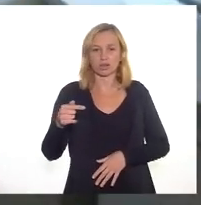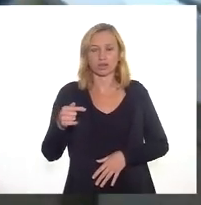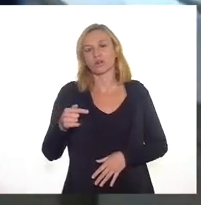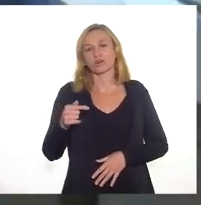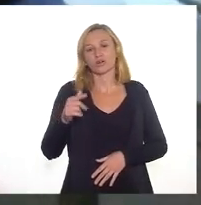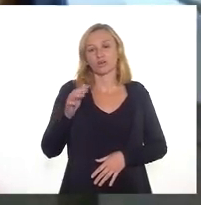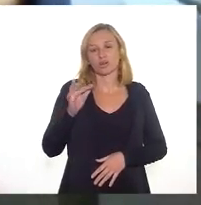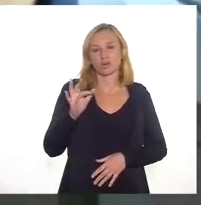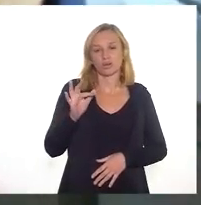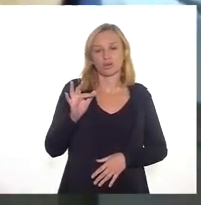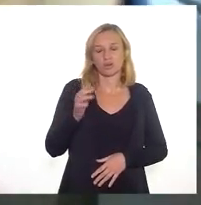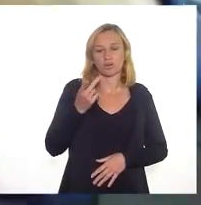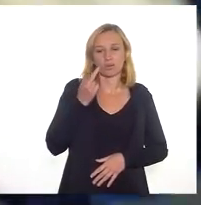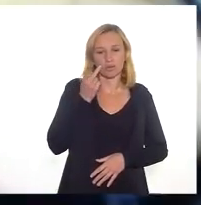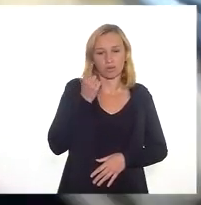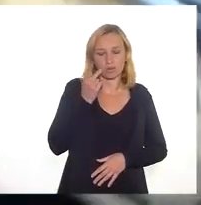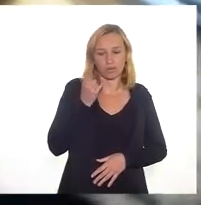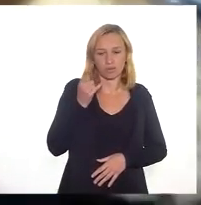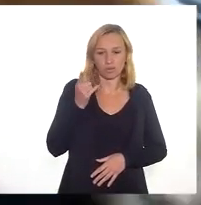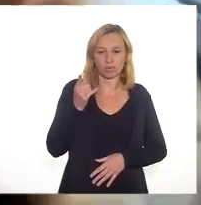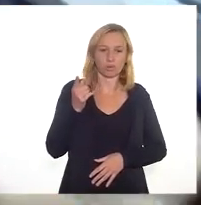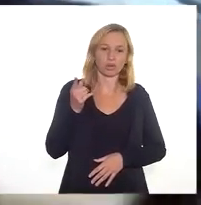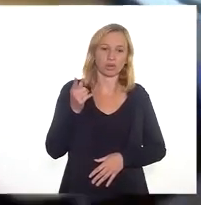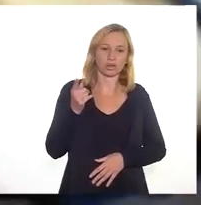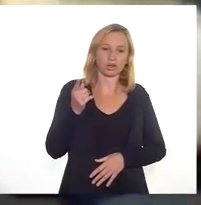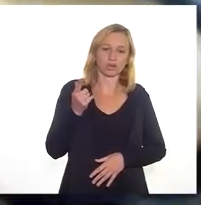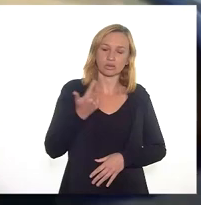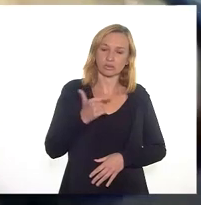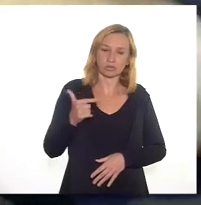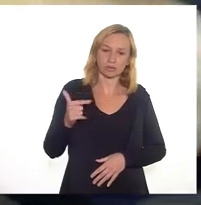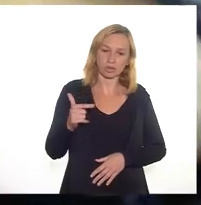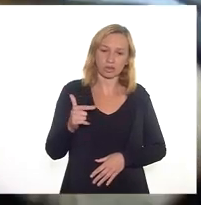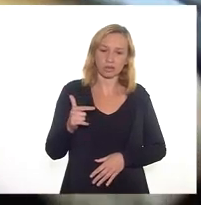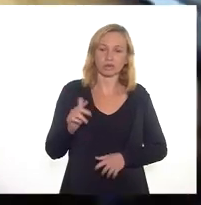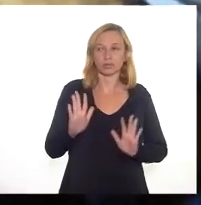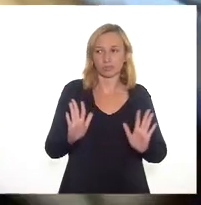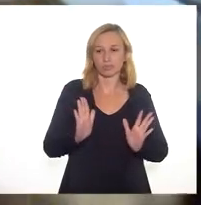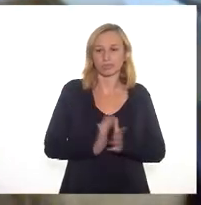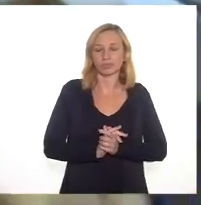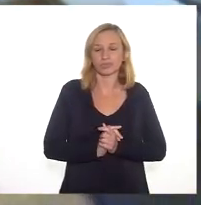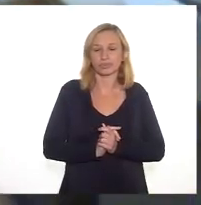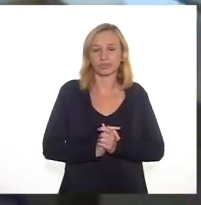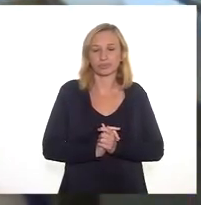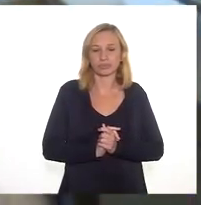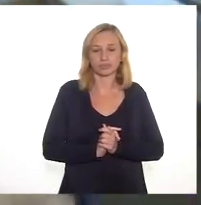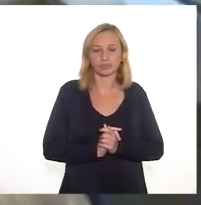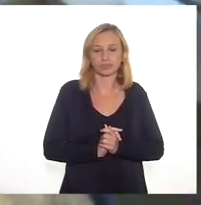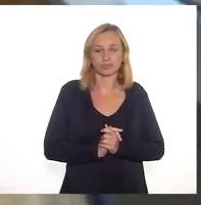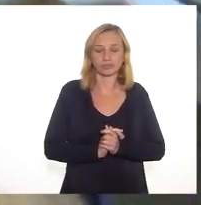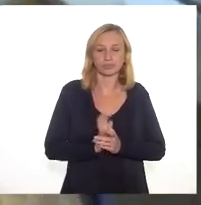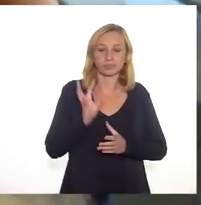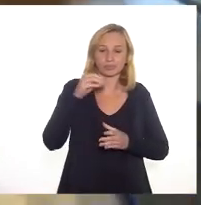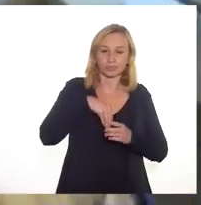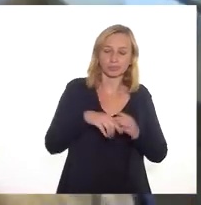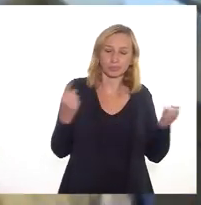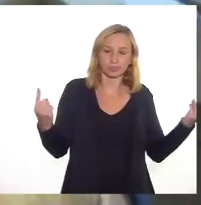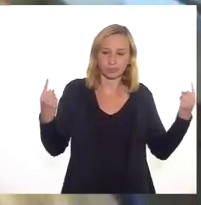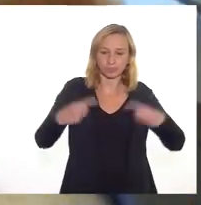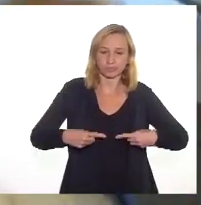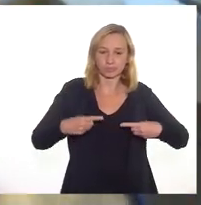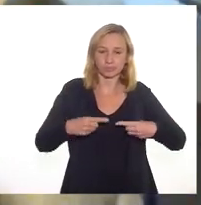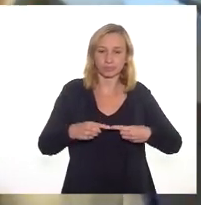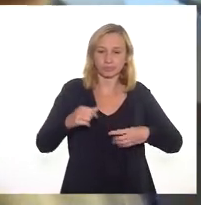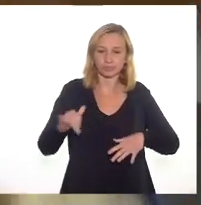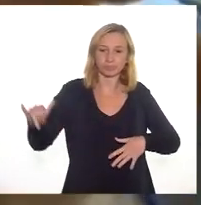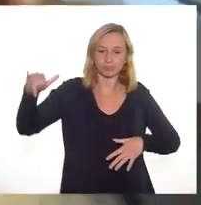tem nem alíquota, né? Mas a gente não pode entrar no âmbito do convênio com FAS. Então, demos competitividade ao